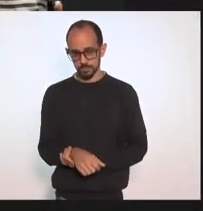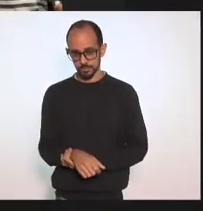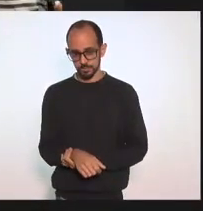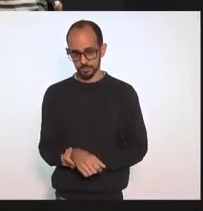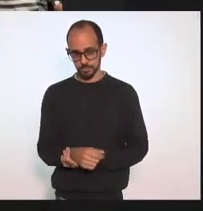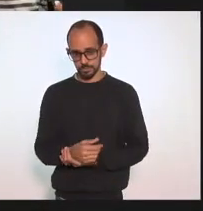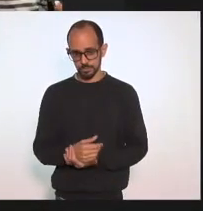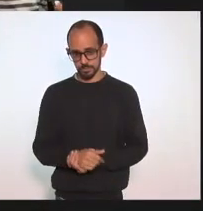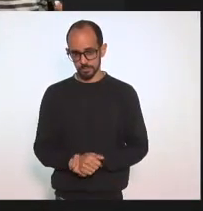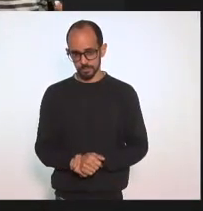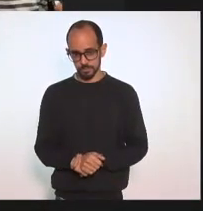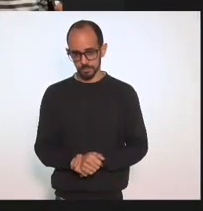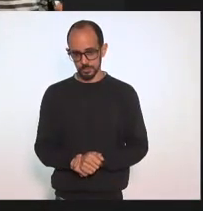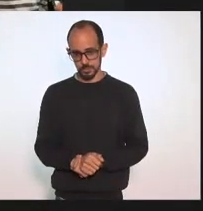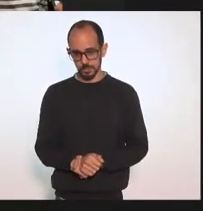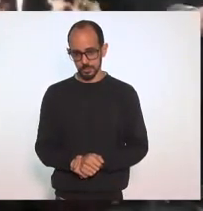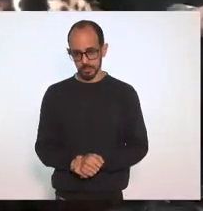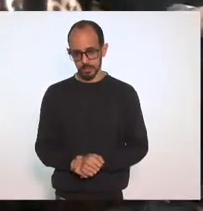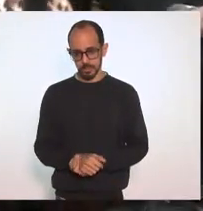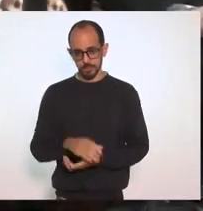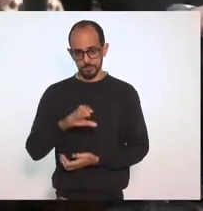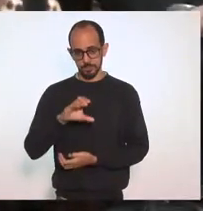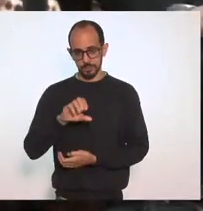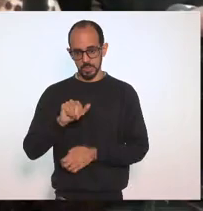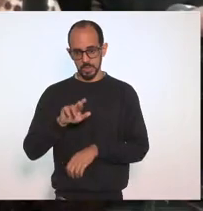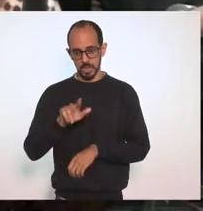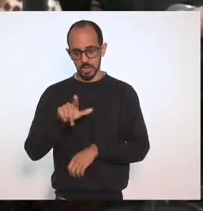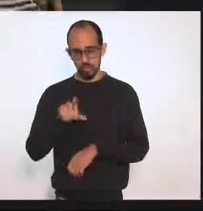Márcio Pacheco